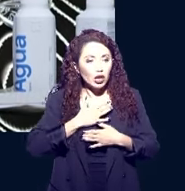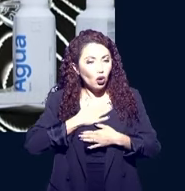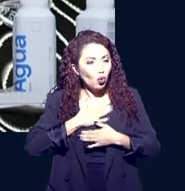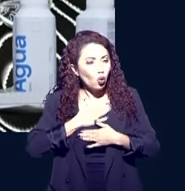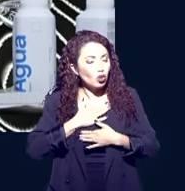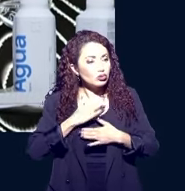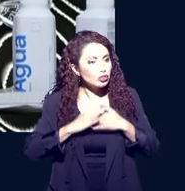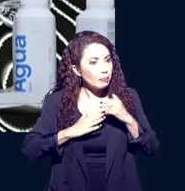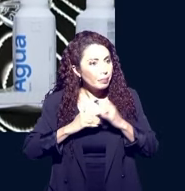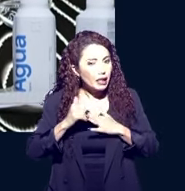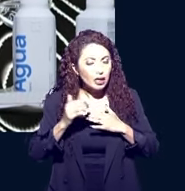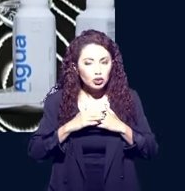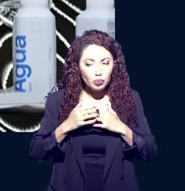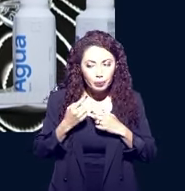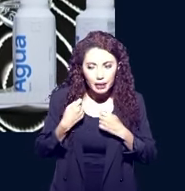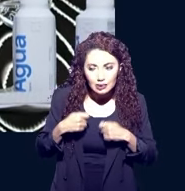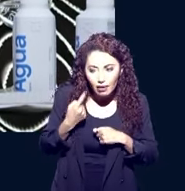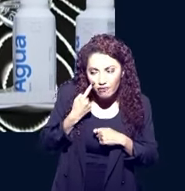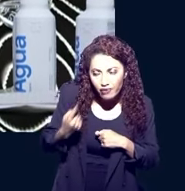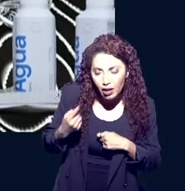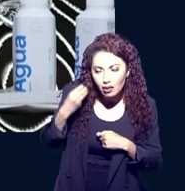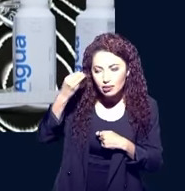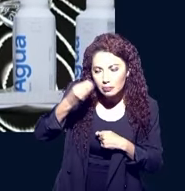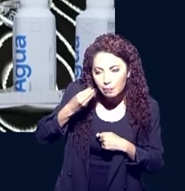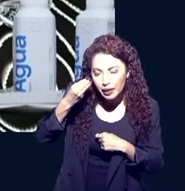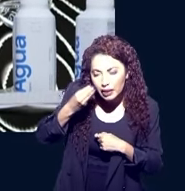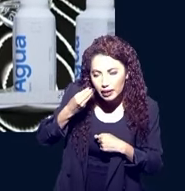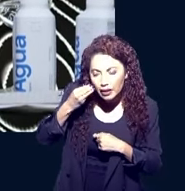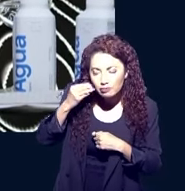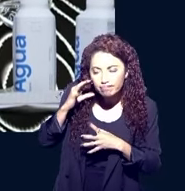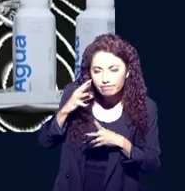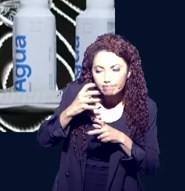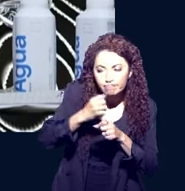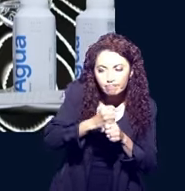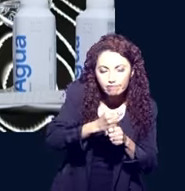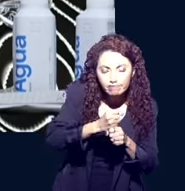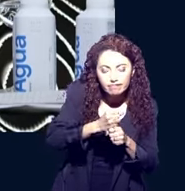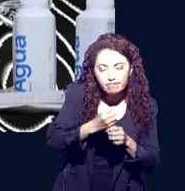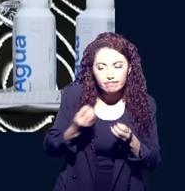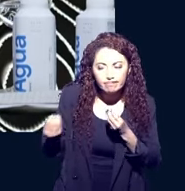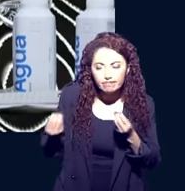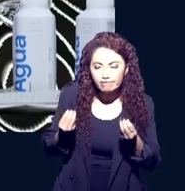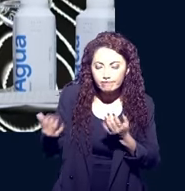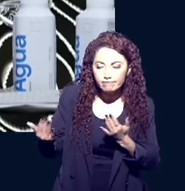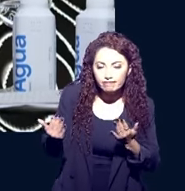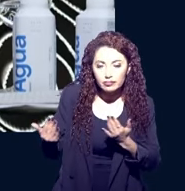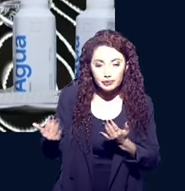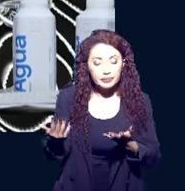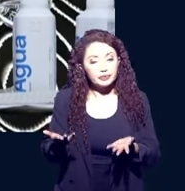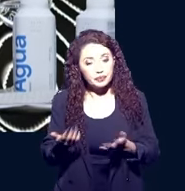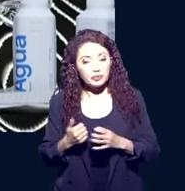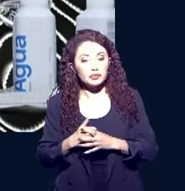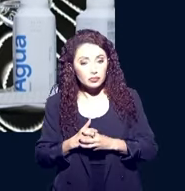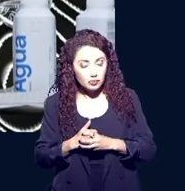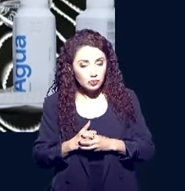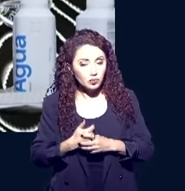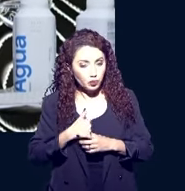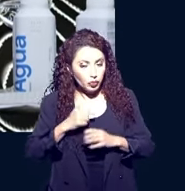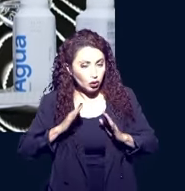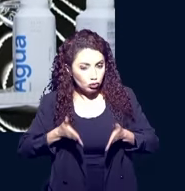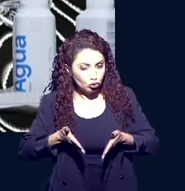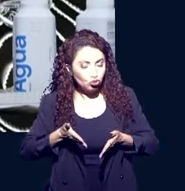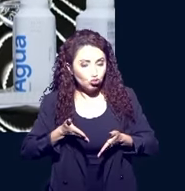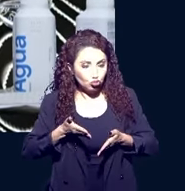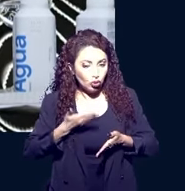isso tudo a gente tem que ver a experiência e mensurar resultados de modo que eu já inclusive pedi